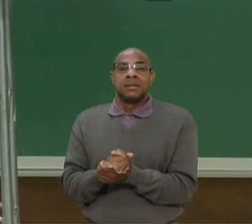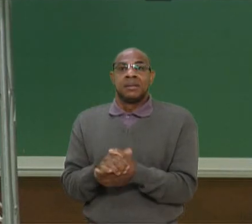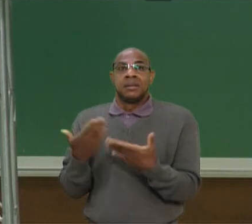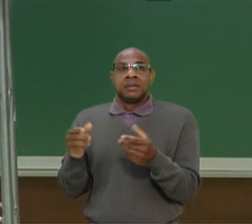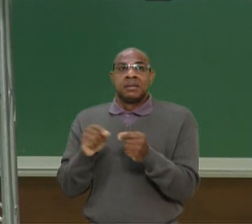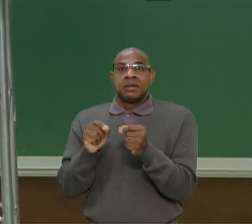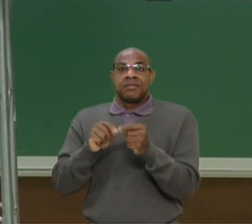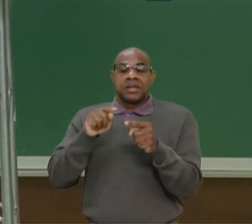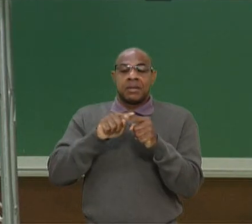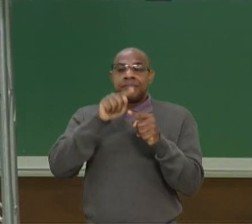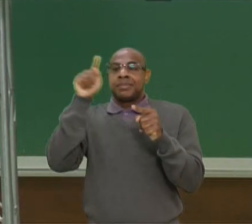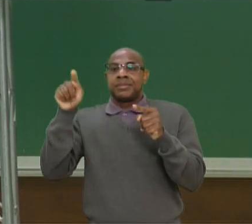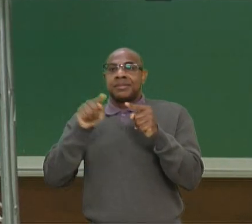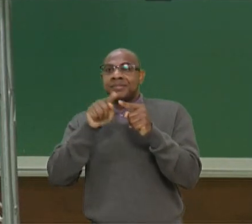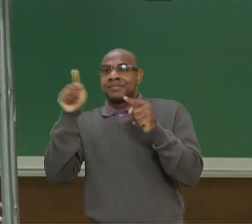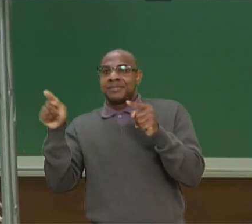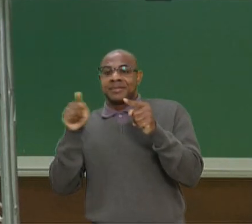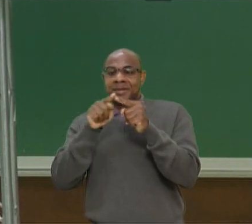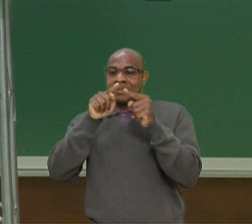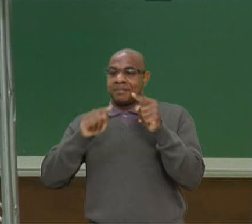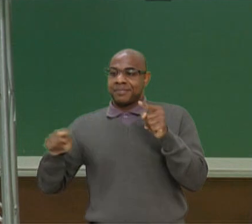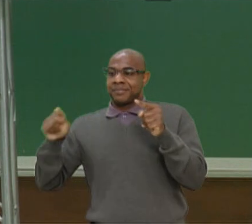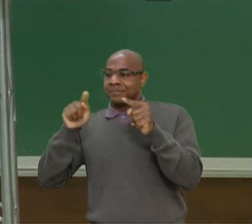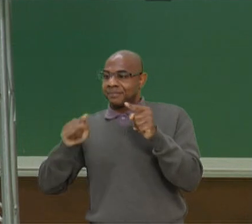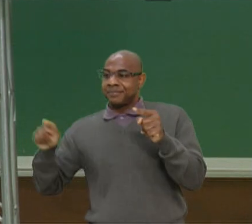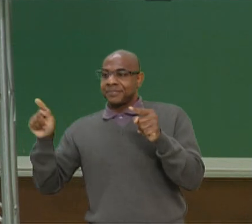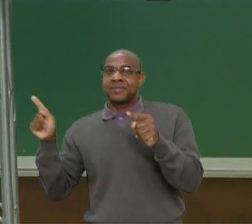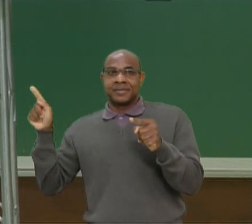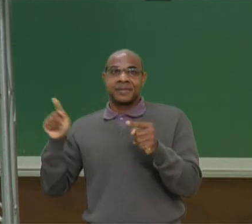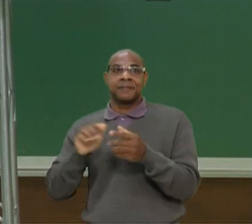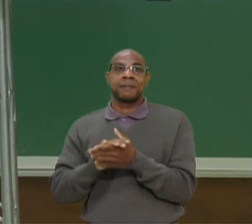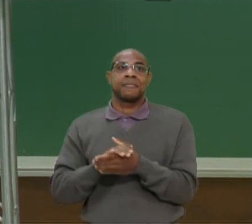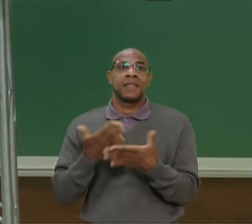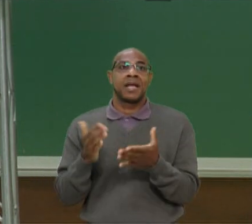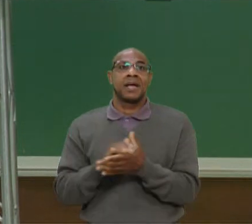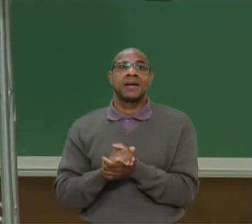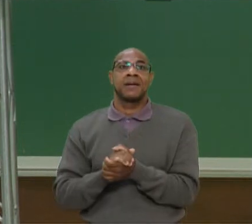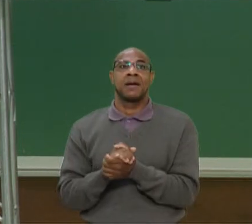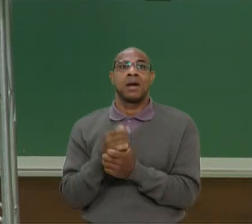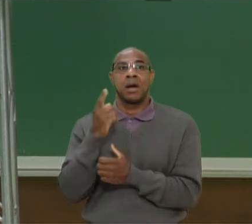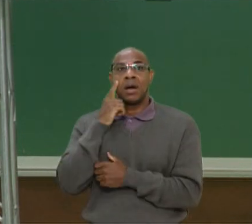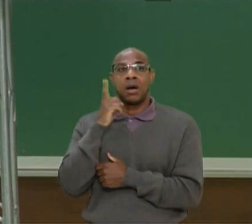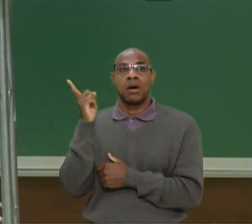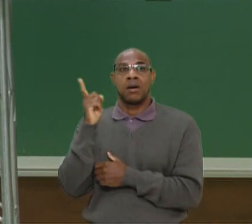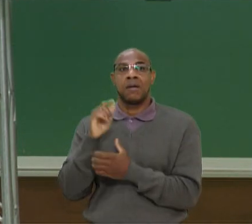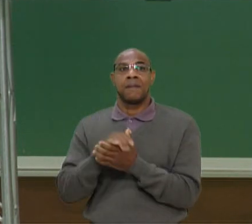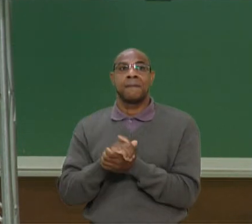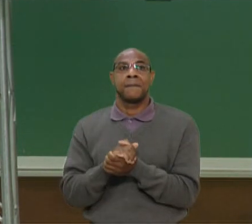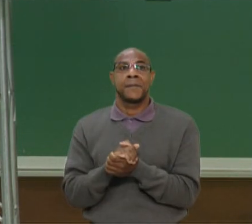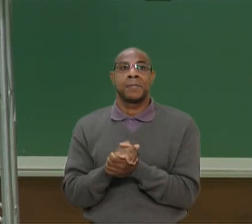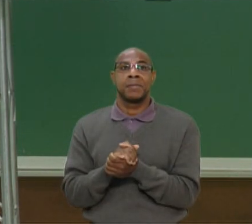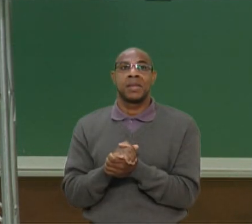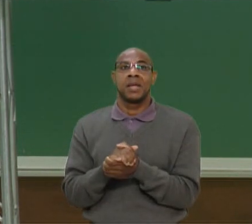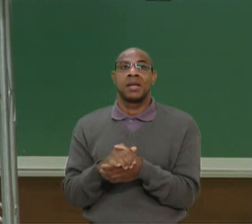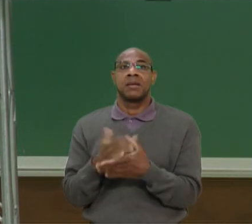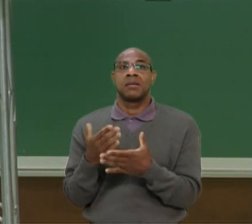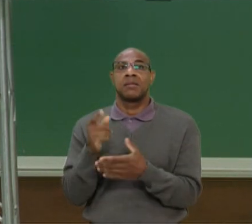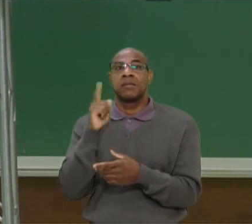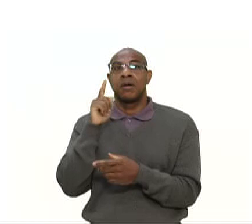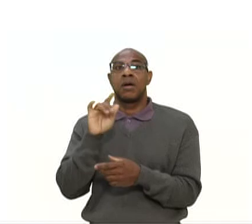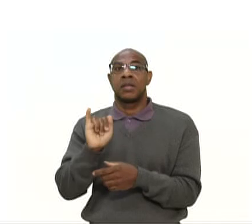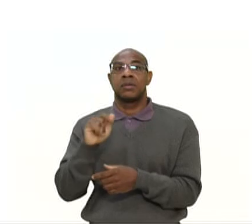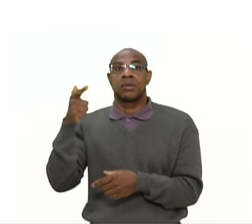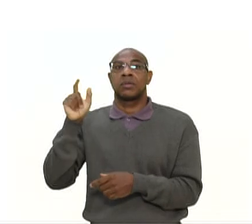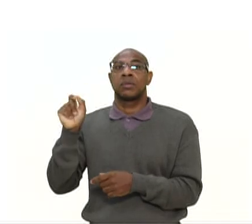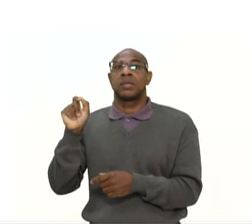a distributiva aqui. Agora, 2 vezes menos, ó, o i aqui ao quadrado é menos 1. Nós vamos colocar